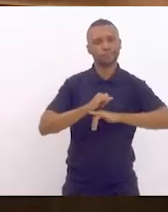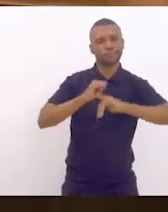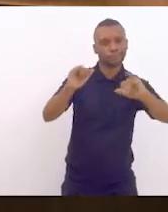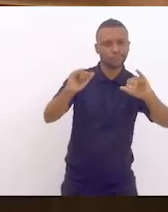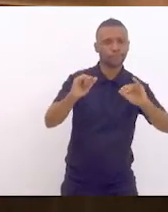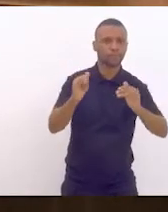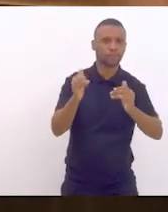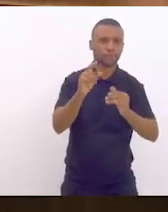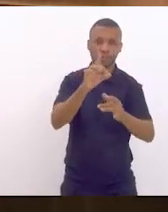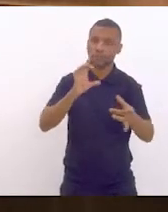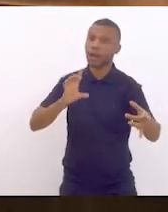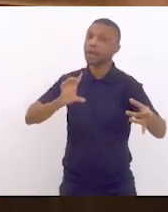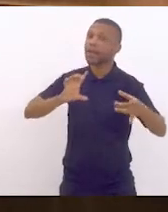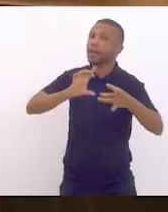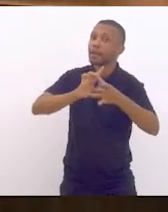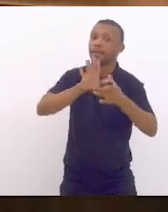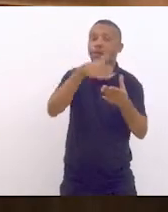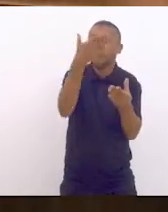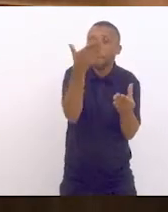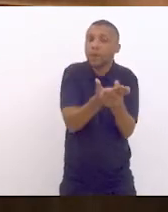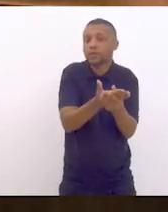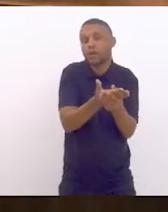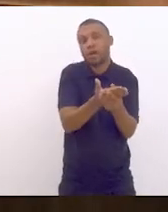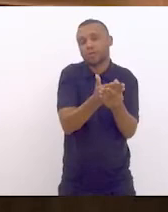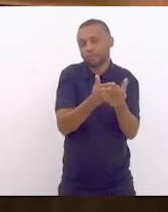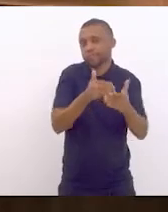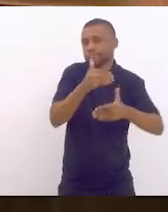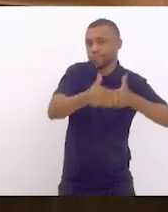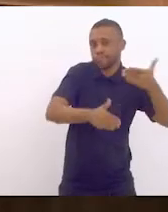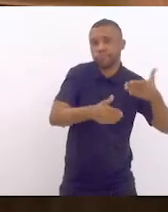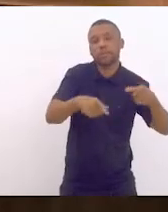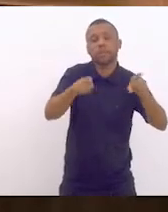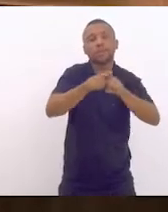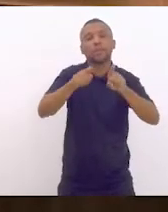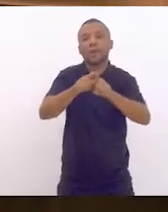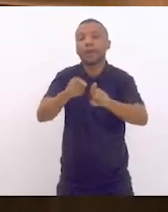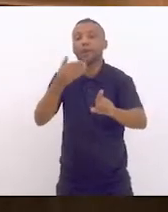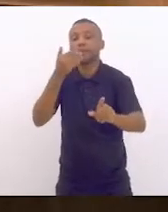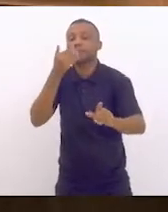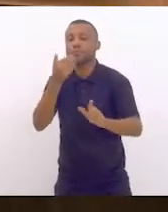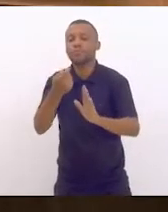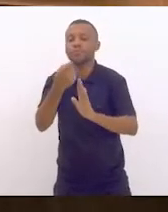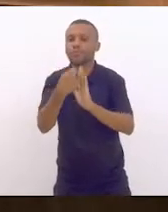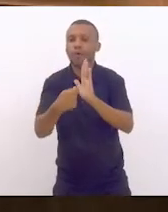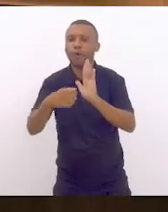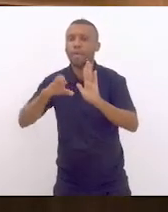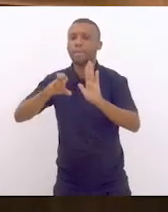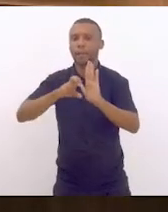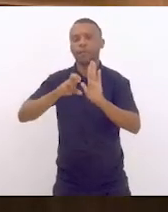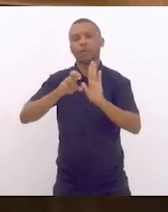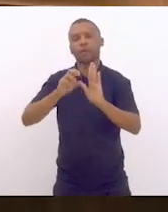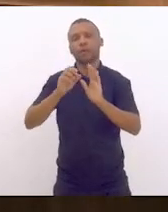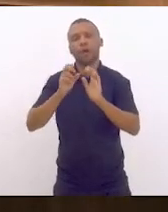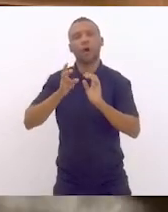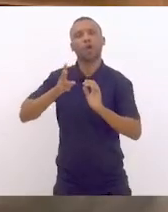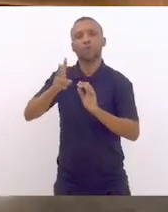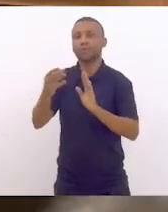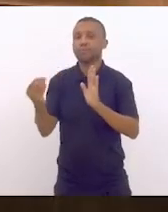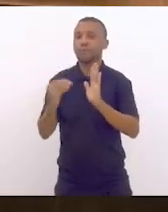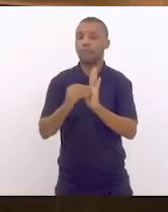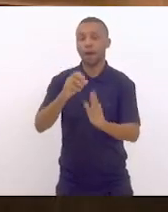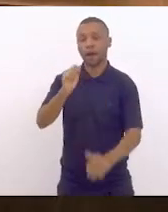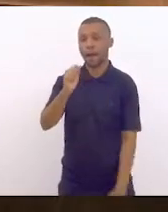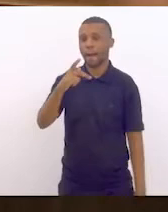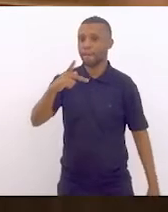no processo, e, por outro lado, a emenda que diz que isso continua fazendo parte da APA. APA